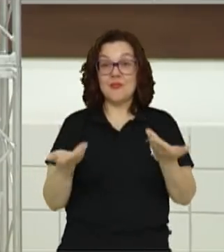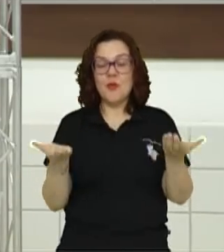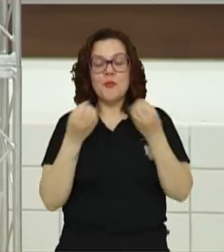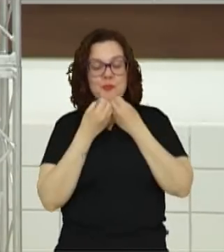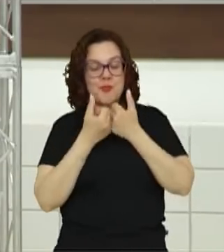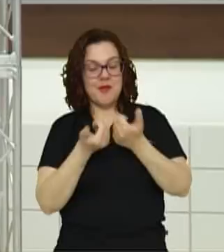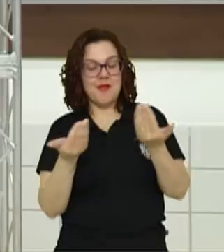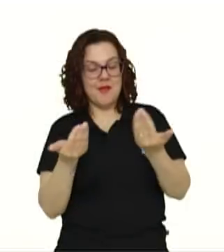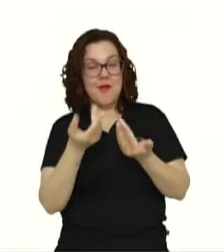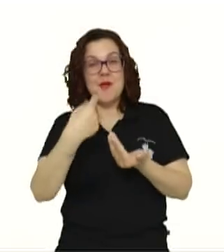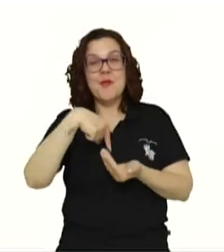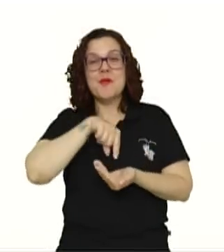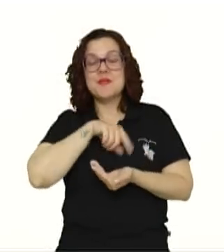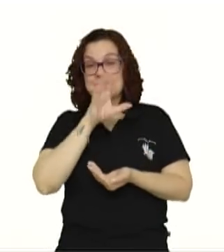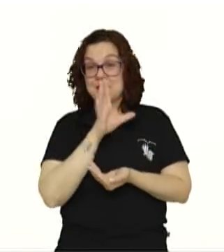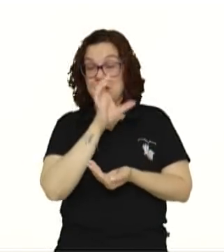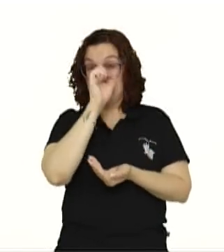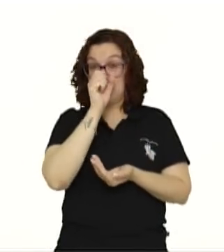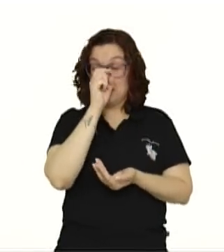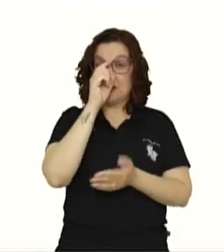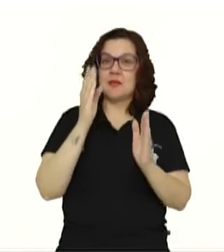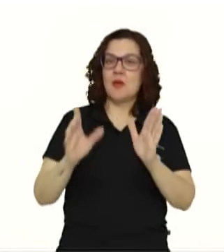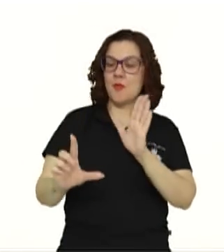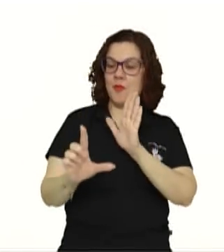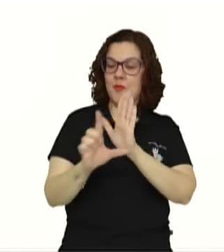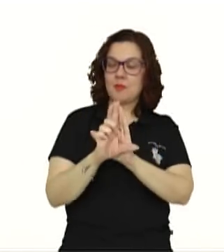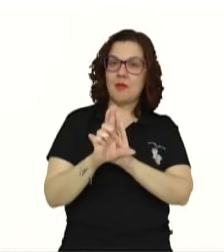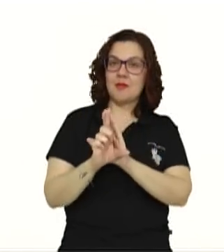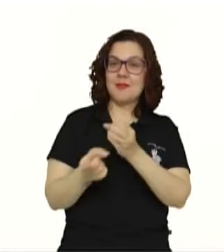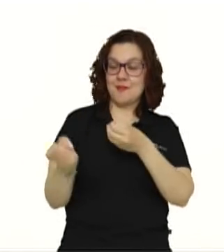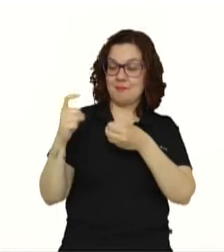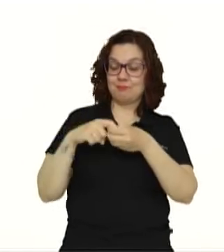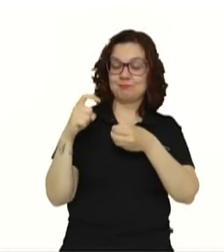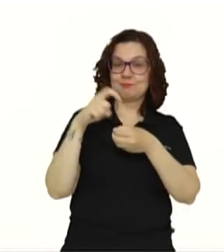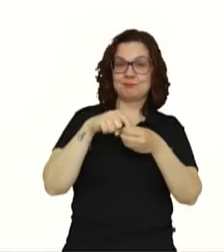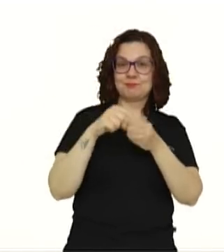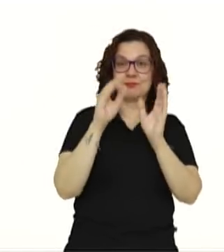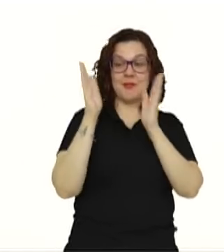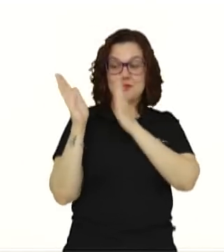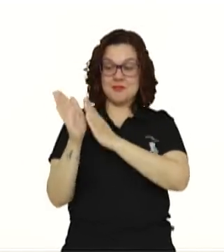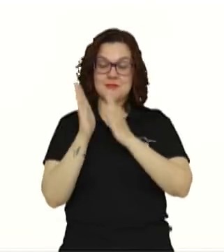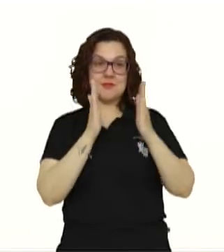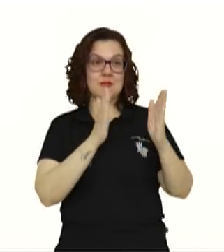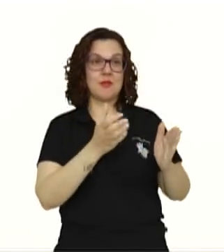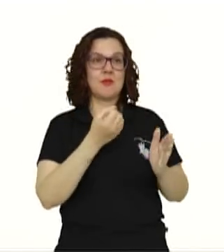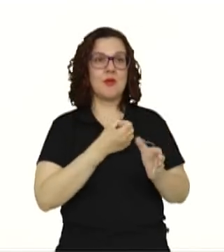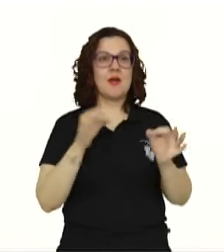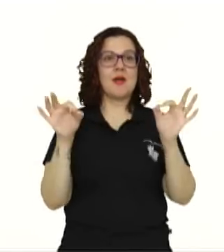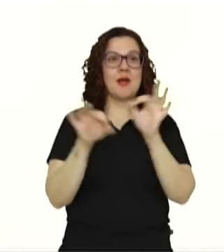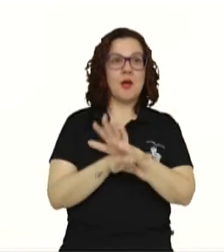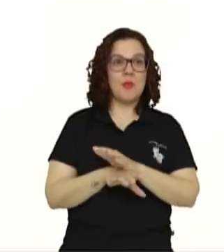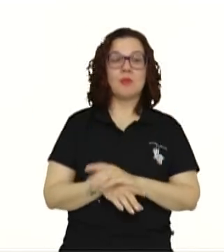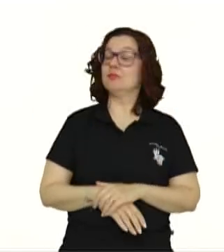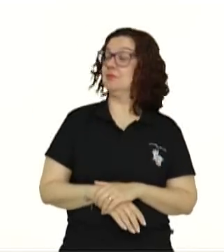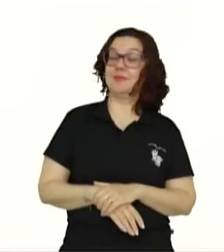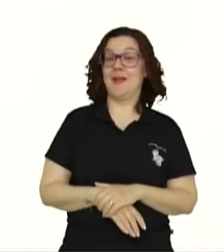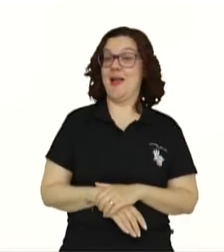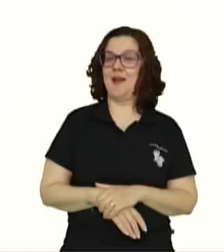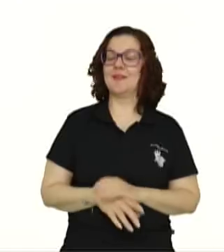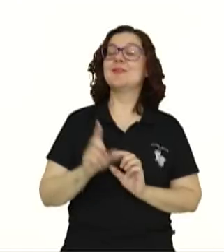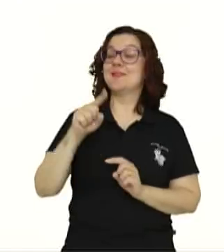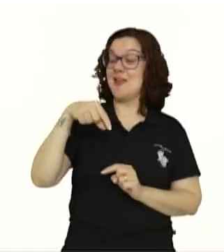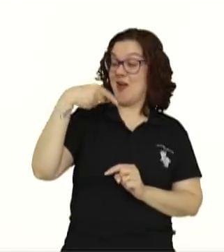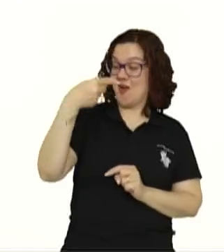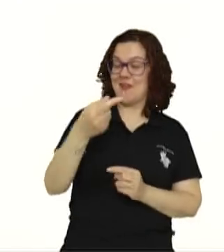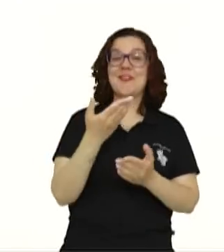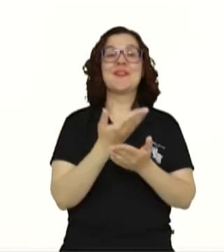Então, o que a gente aprendeu hoje? Lei de recorrência das sequências numéricas. Acabou, prof? Não. Aula que